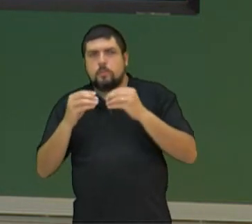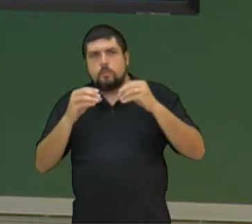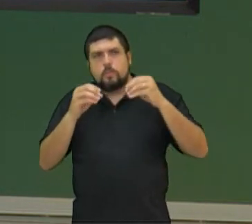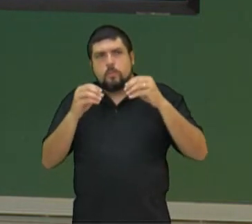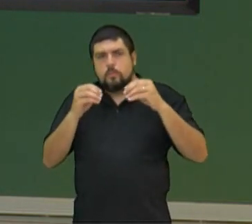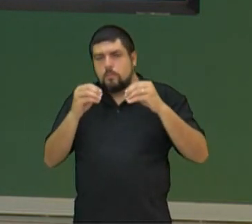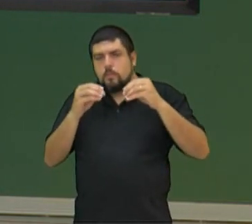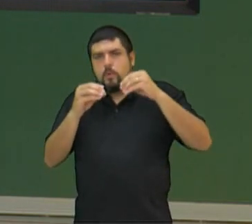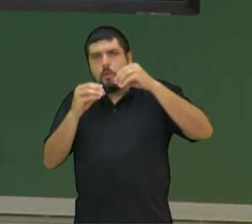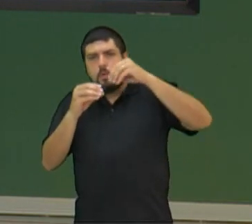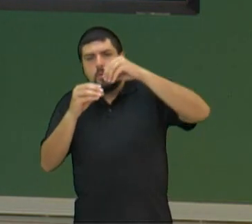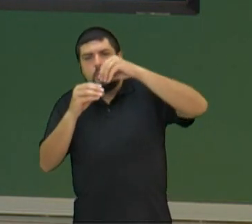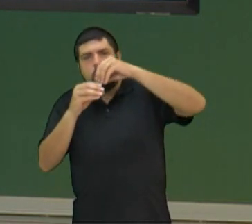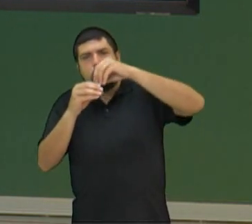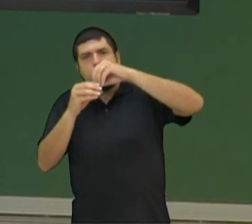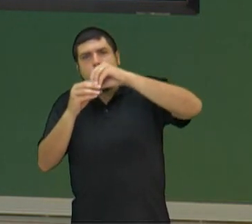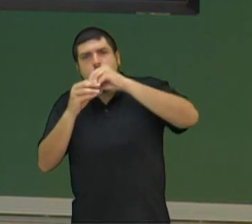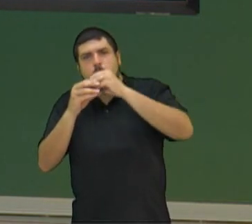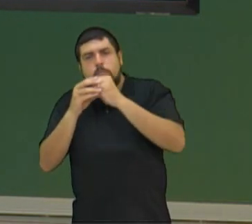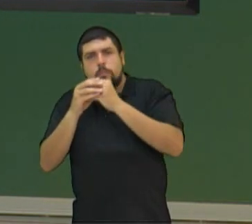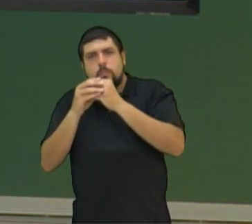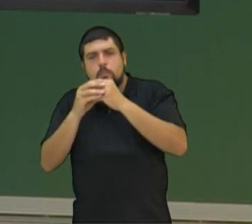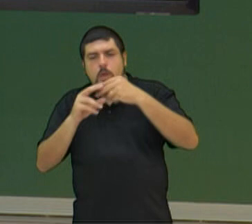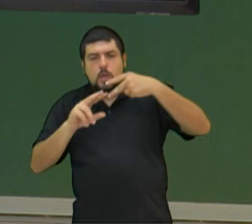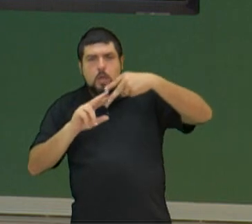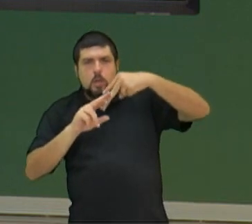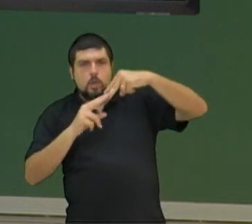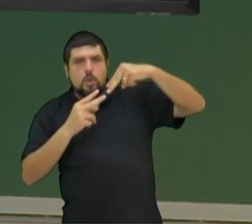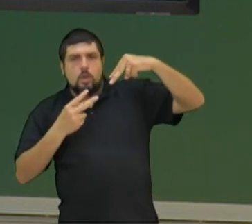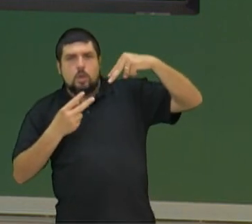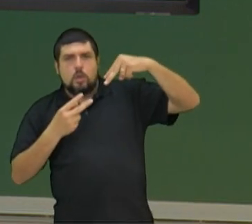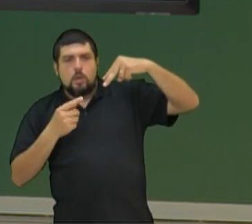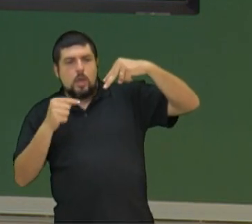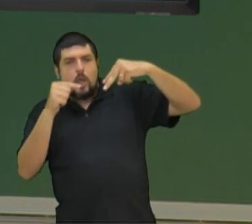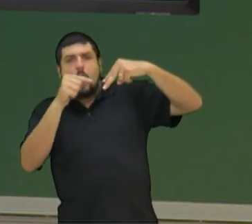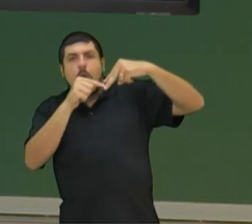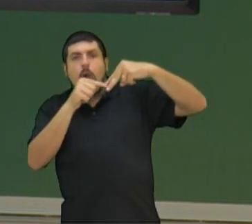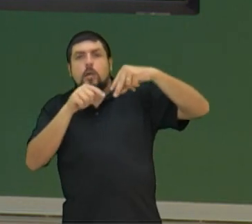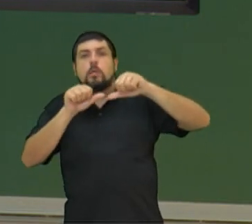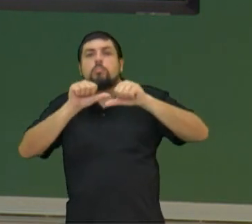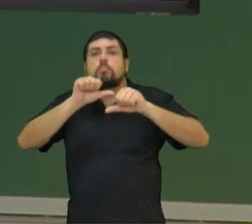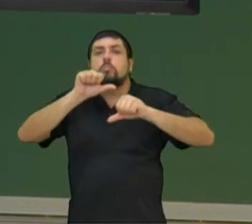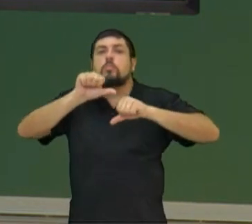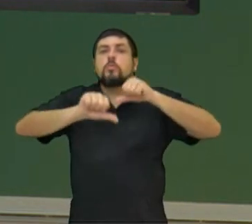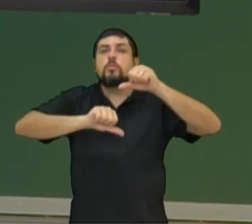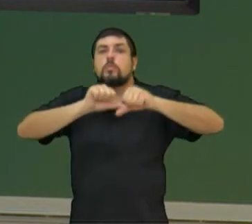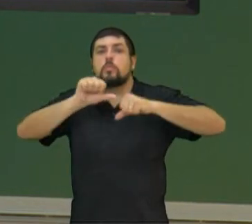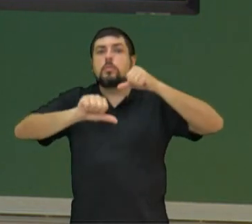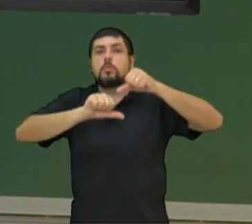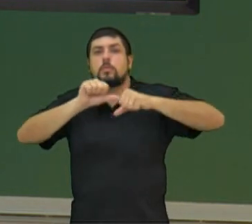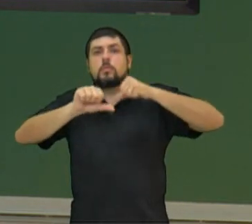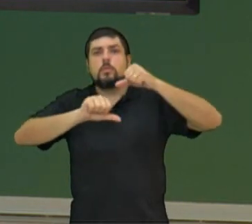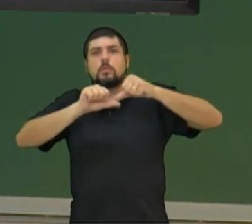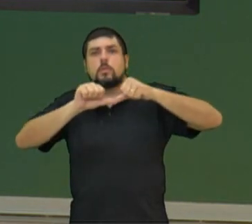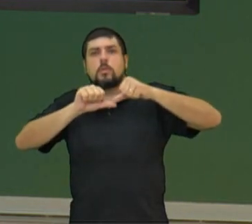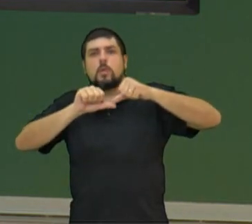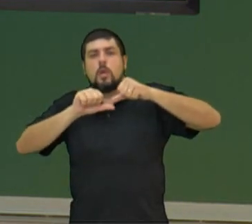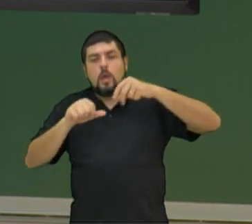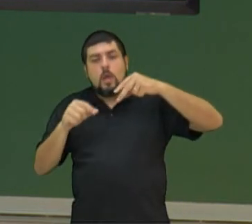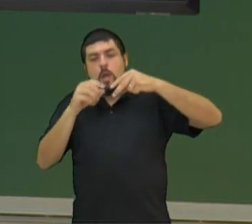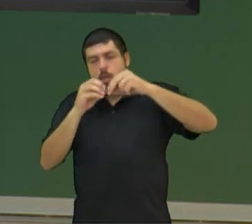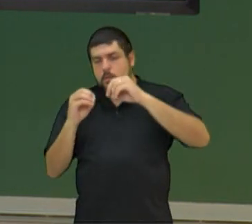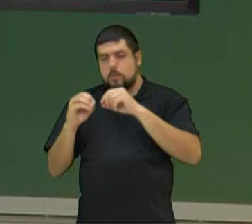ele vai alterar a informação genética da célula da pessoa. Isso vai fazer com que essa